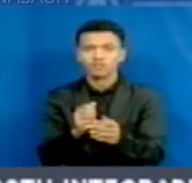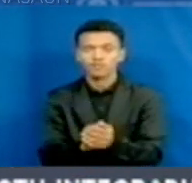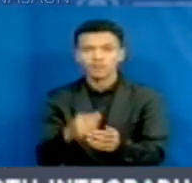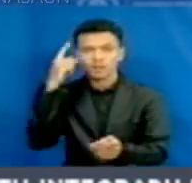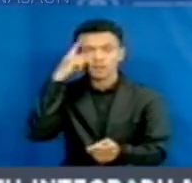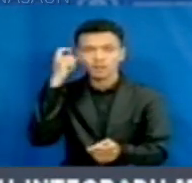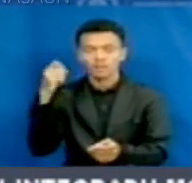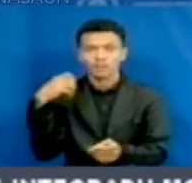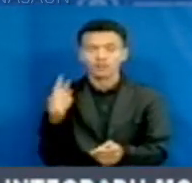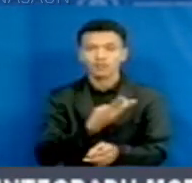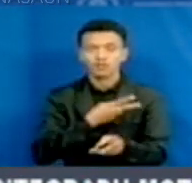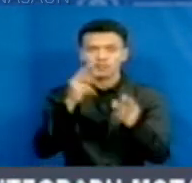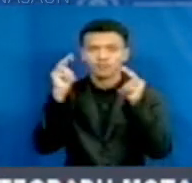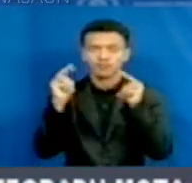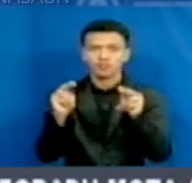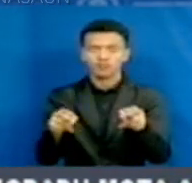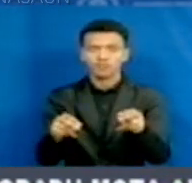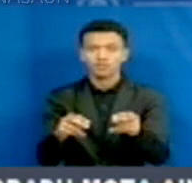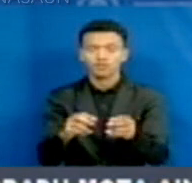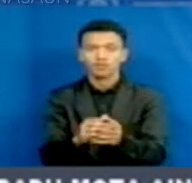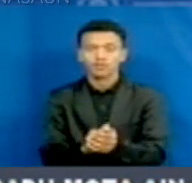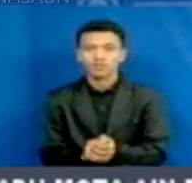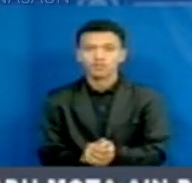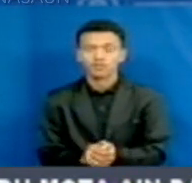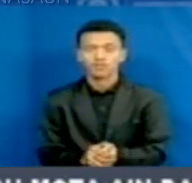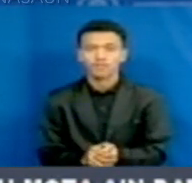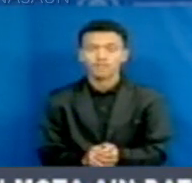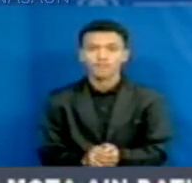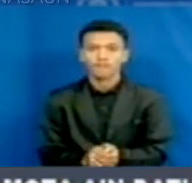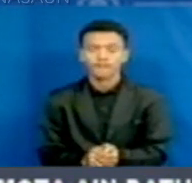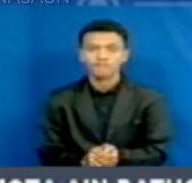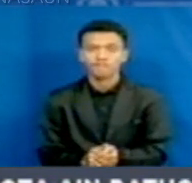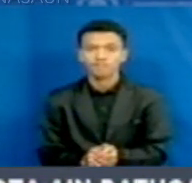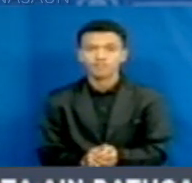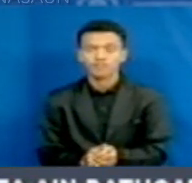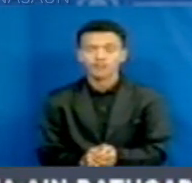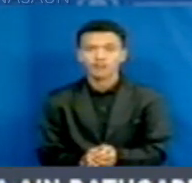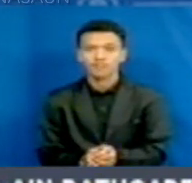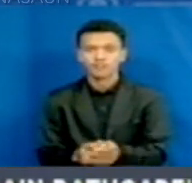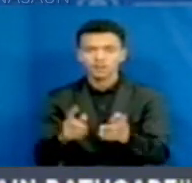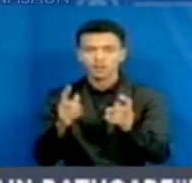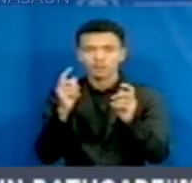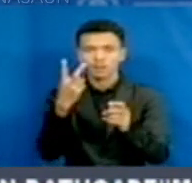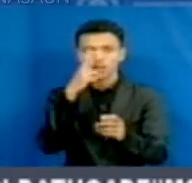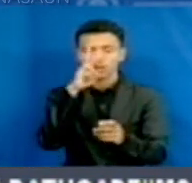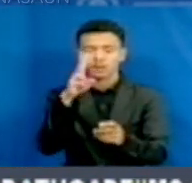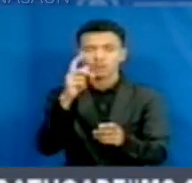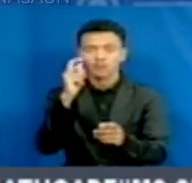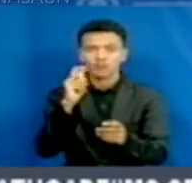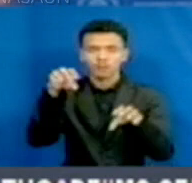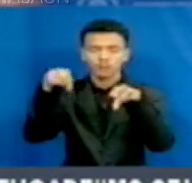Também, sei lá, que se precisa mais capacidade de EMA, número EMA voto, para tu handle o contentor ser. Mas,